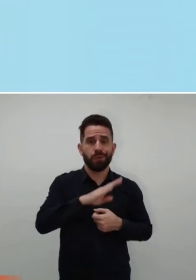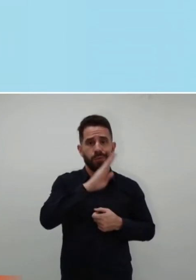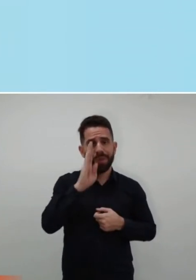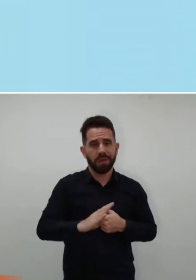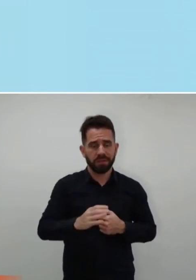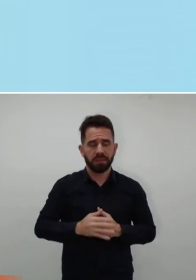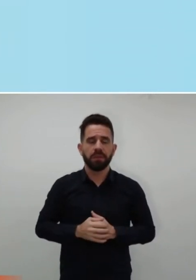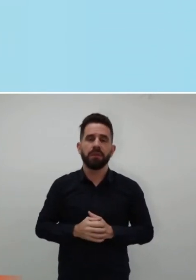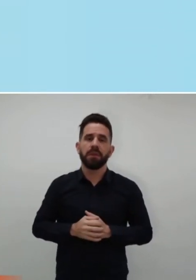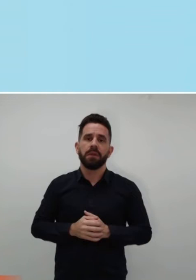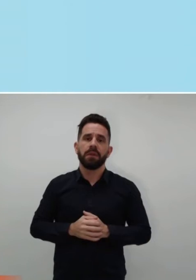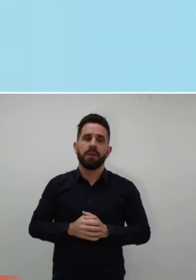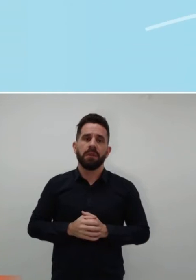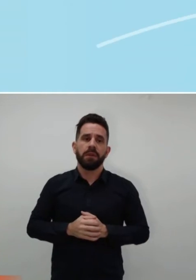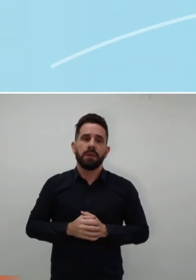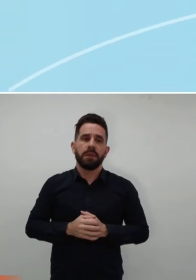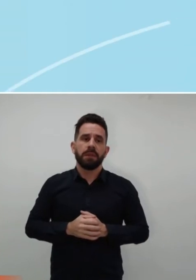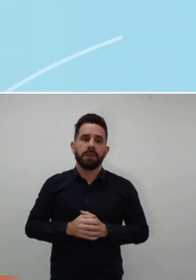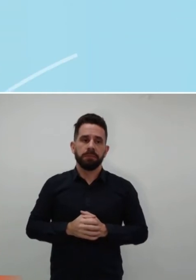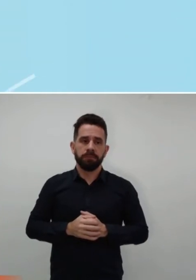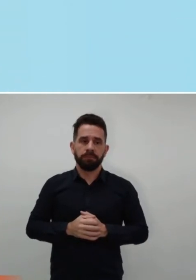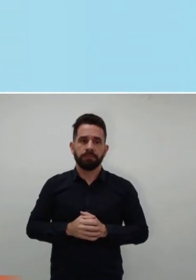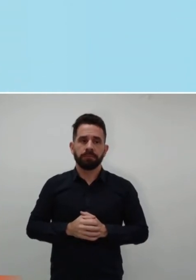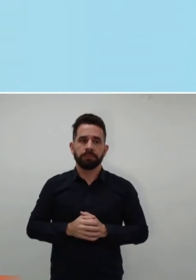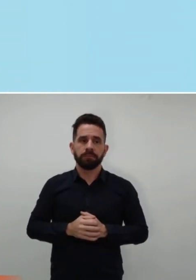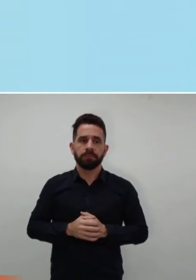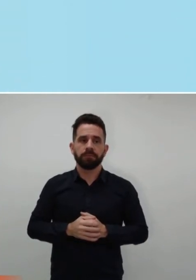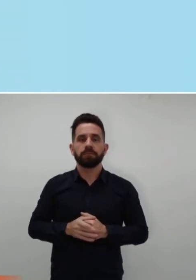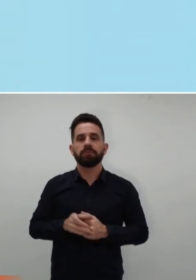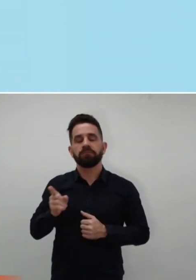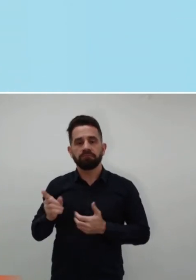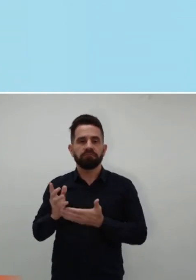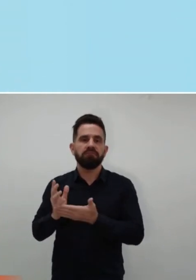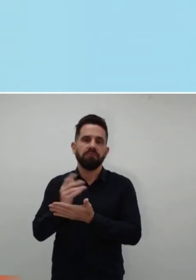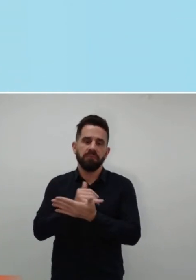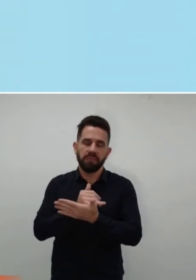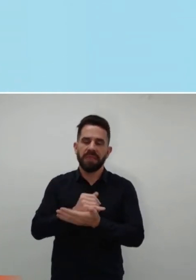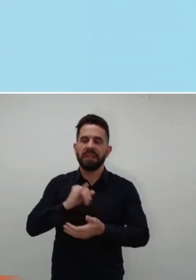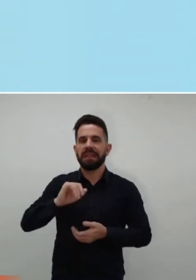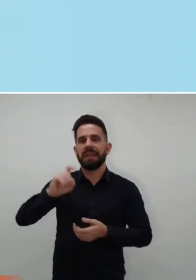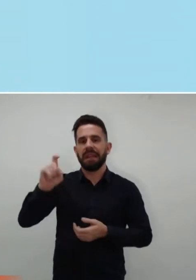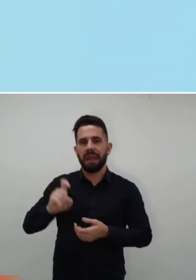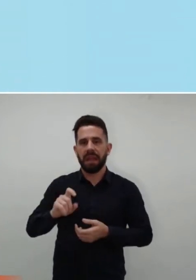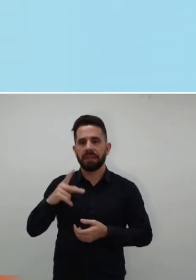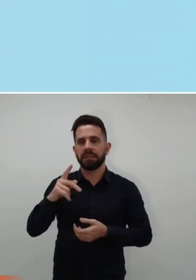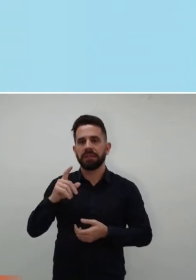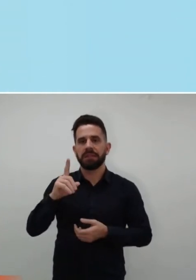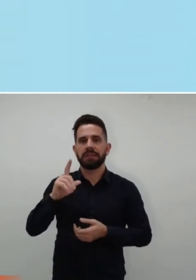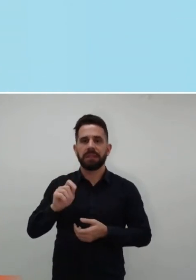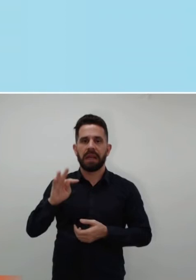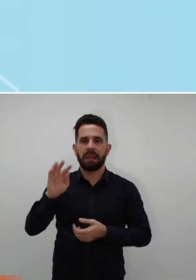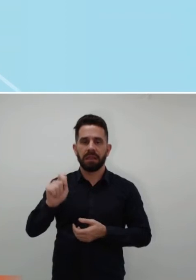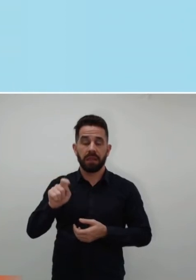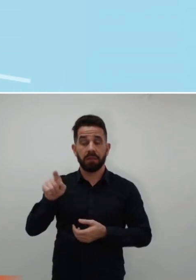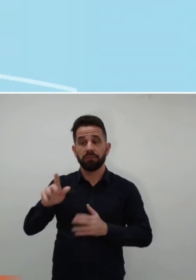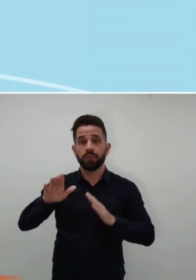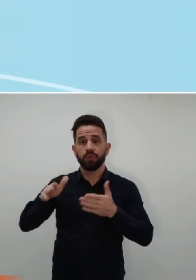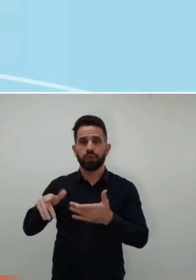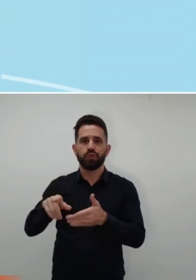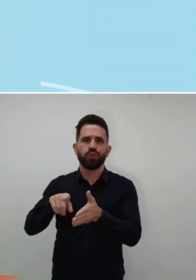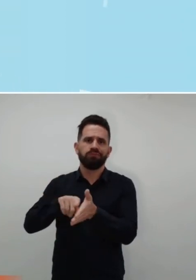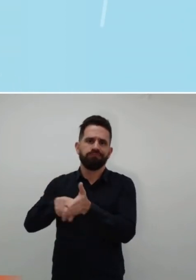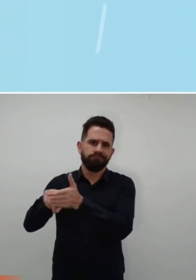do IEPS Data, uma iniciativa do Instituto de Estudos para Políticas de Saúde, que vai